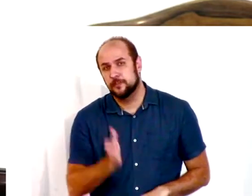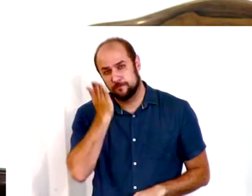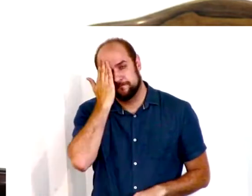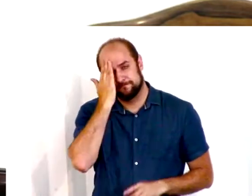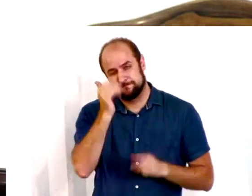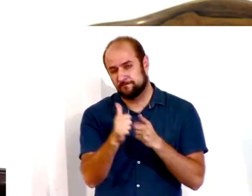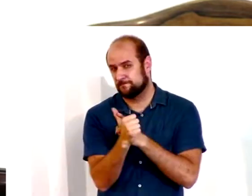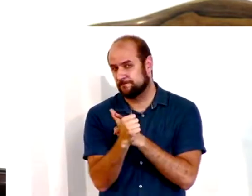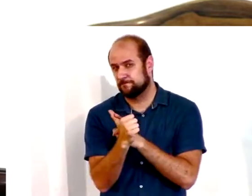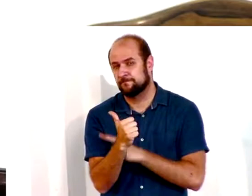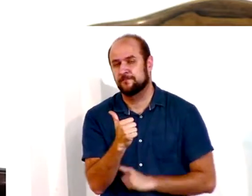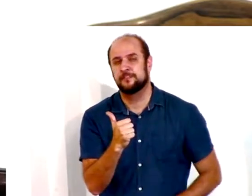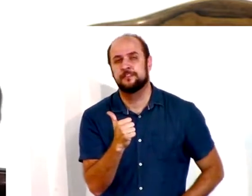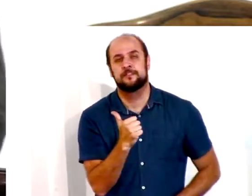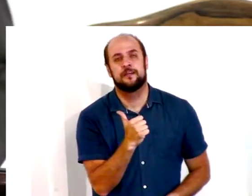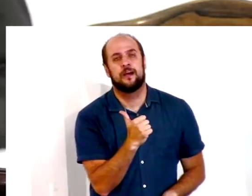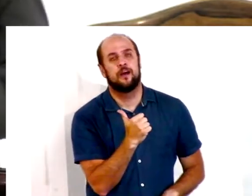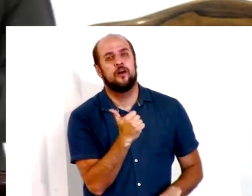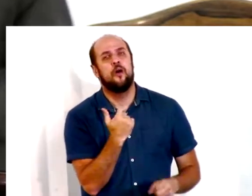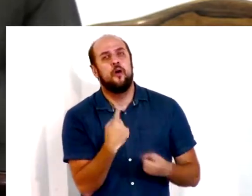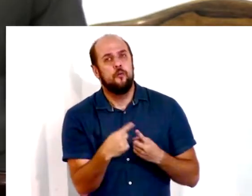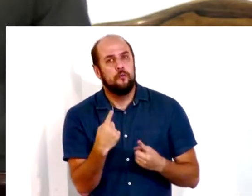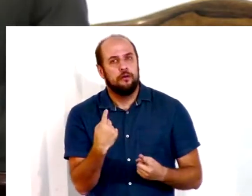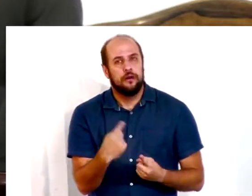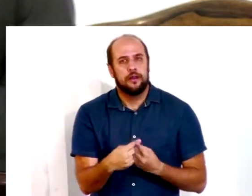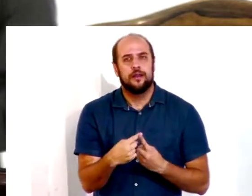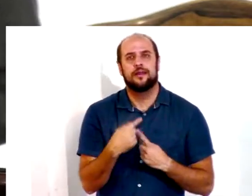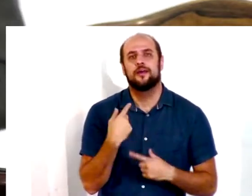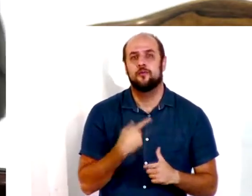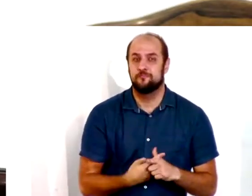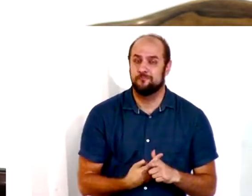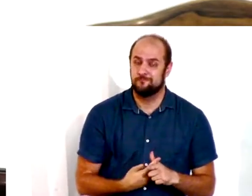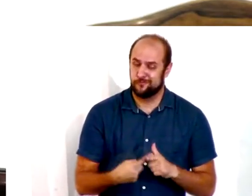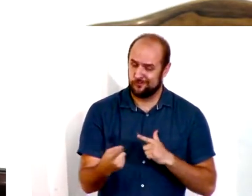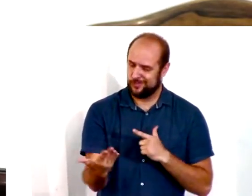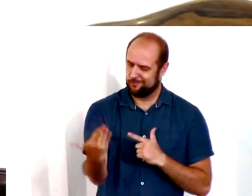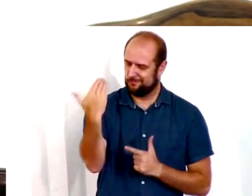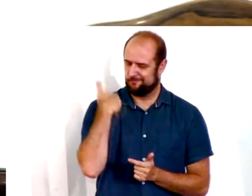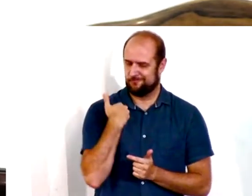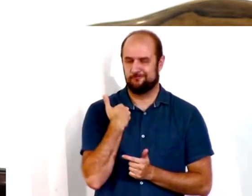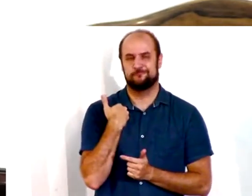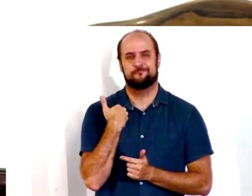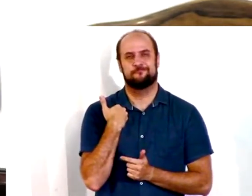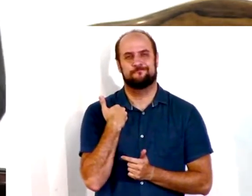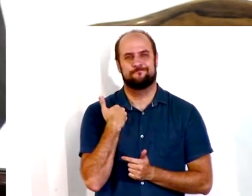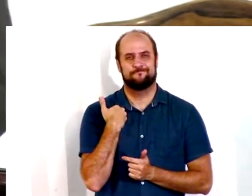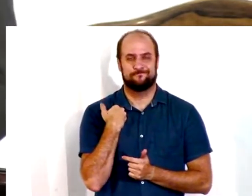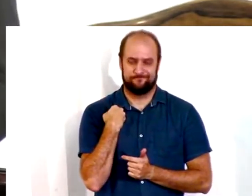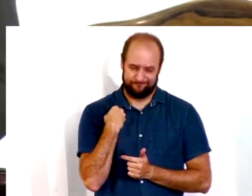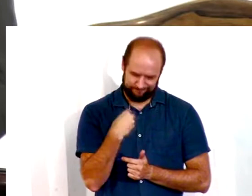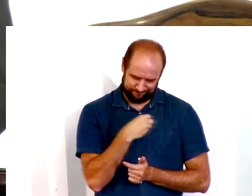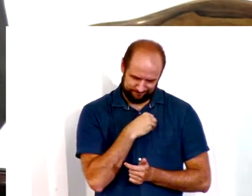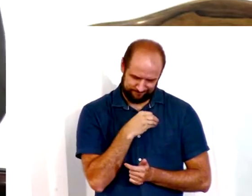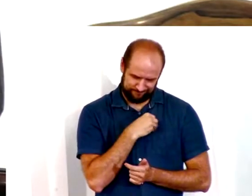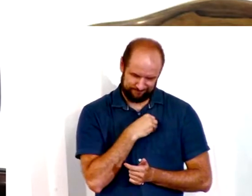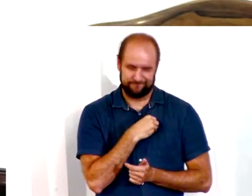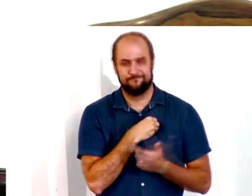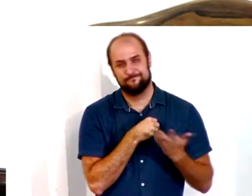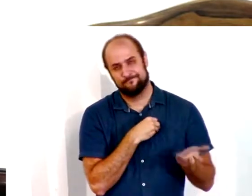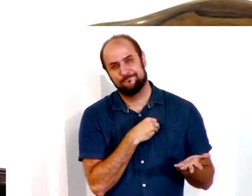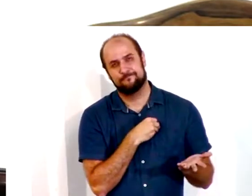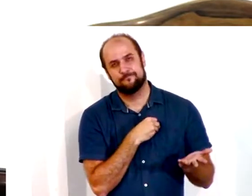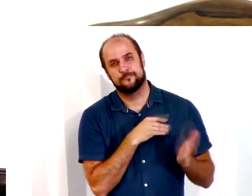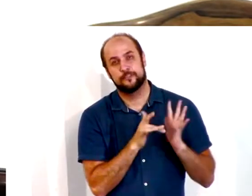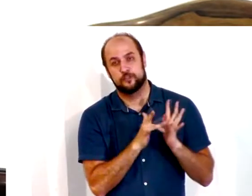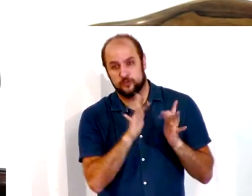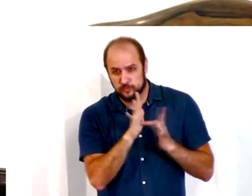em primeiro lugar, porque nós temos um grande problema em nós, que é o pecado. De fato, Cristo na